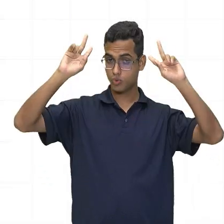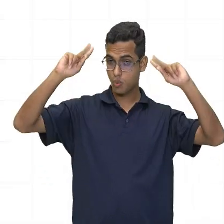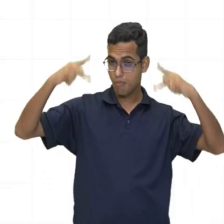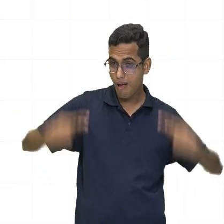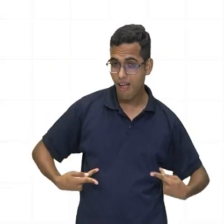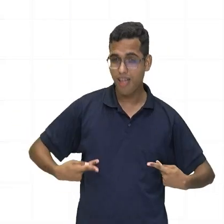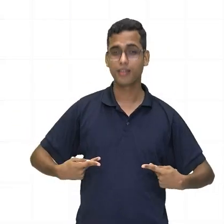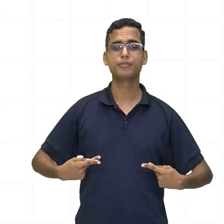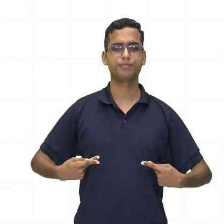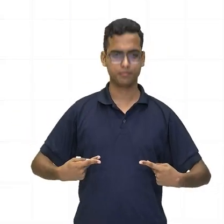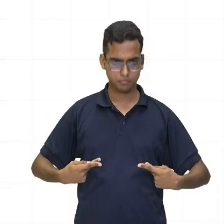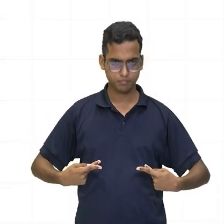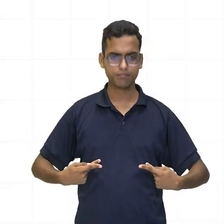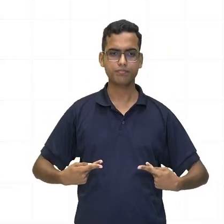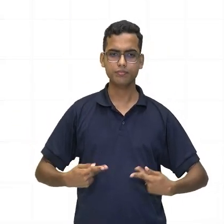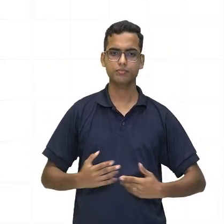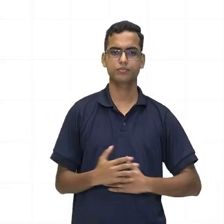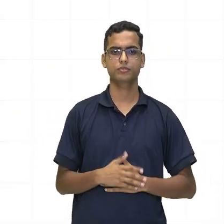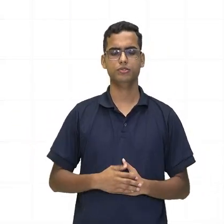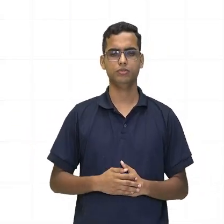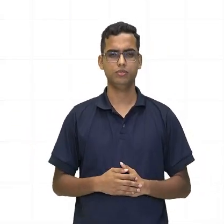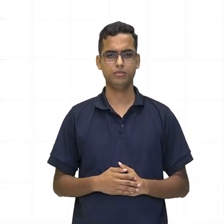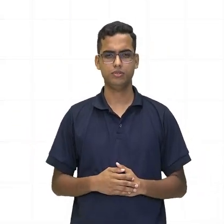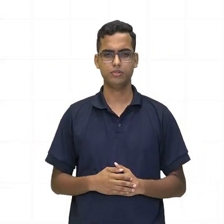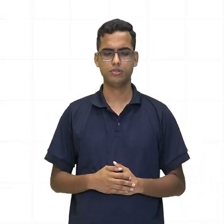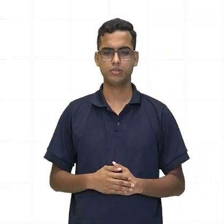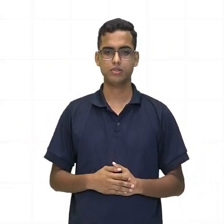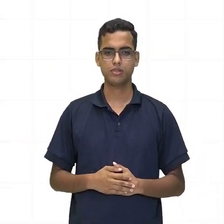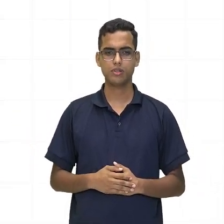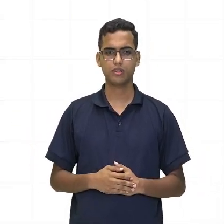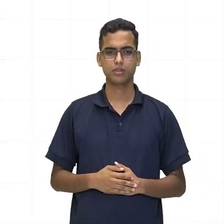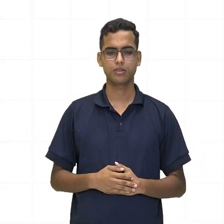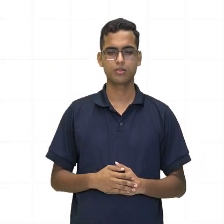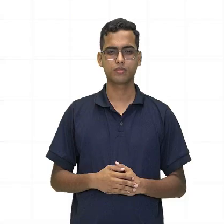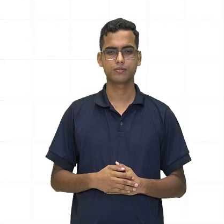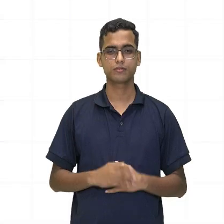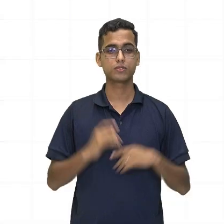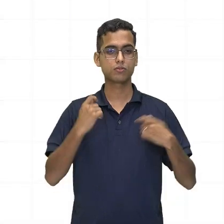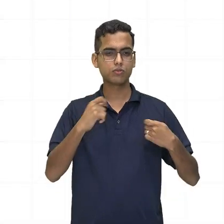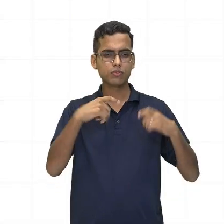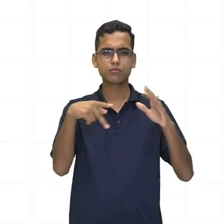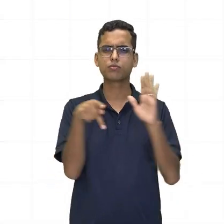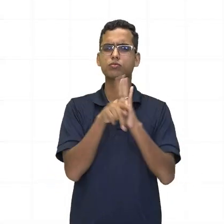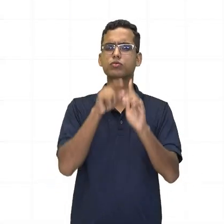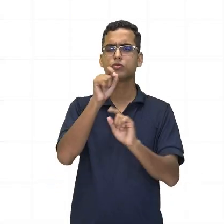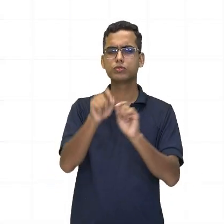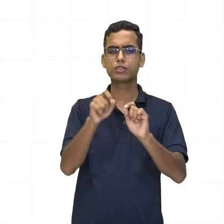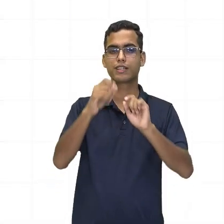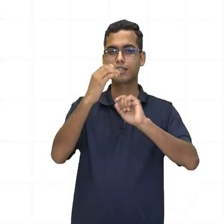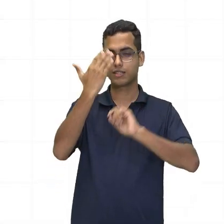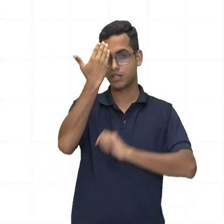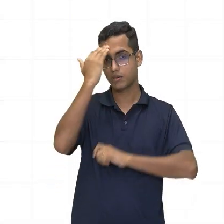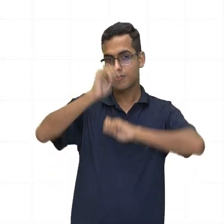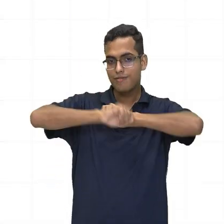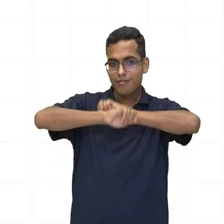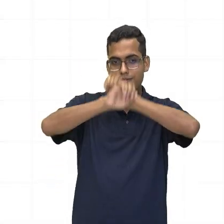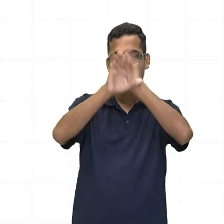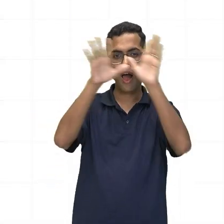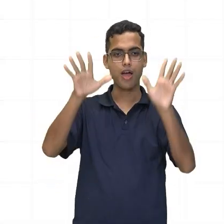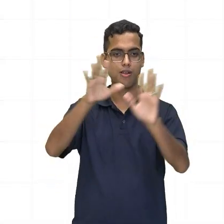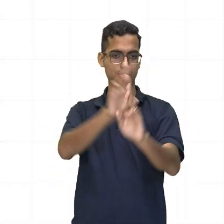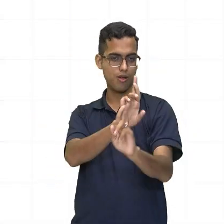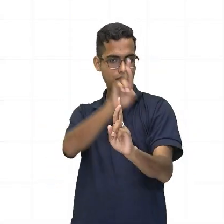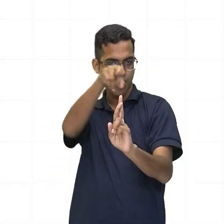mas o ser humano precisa de referenciais concretos em todos